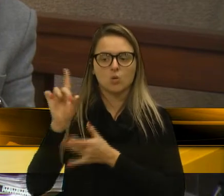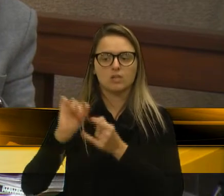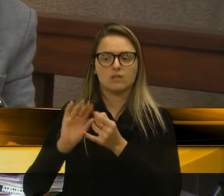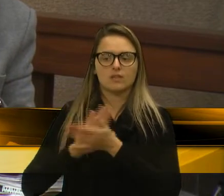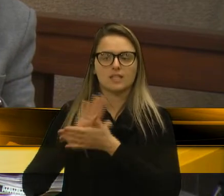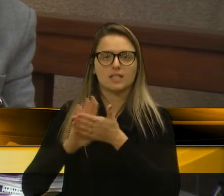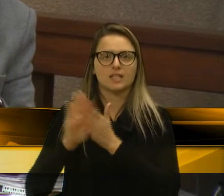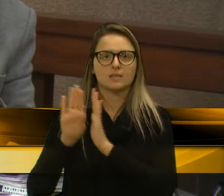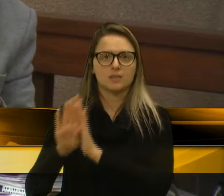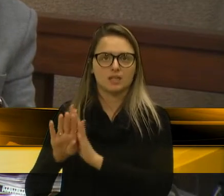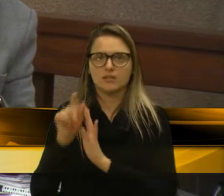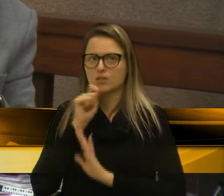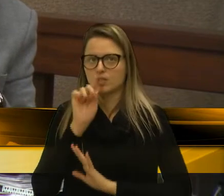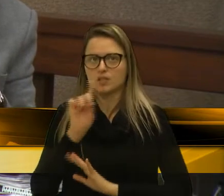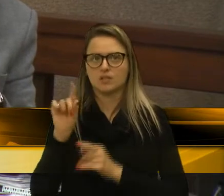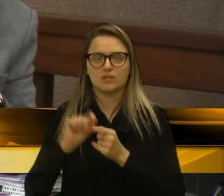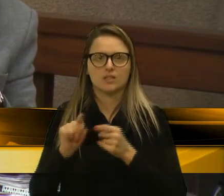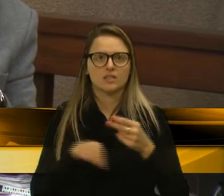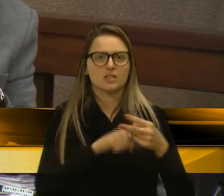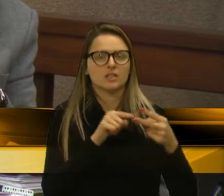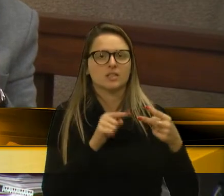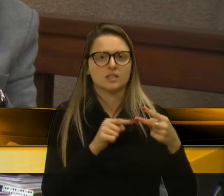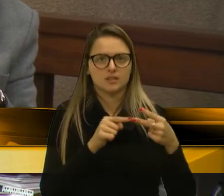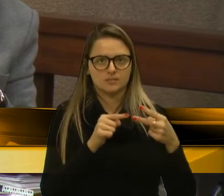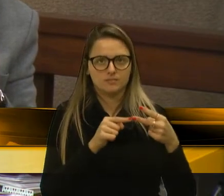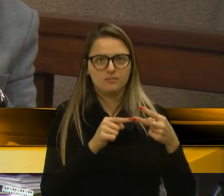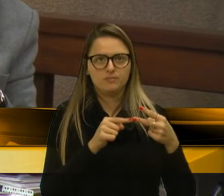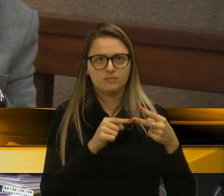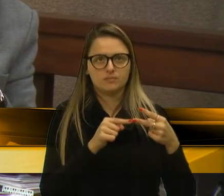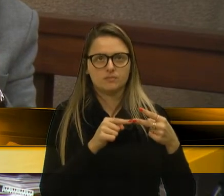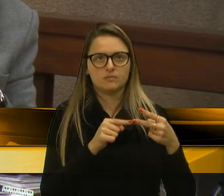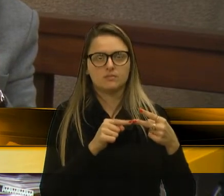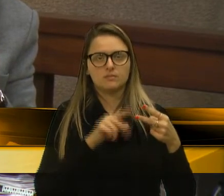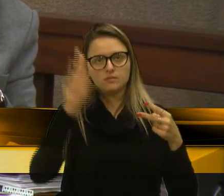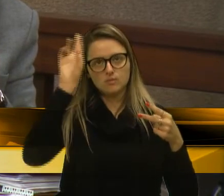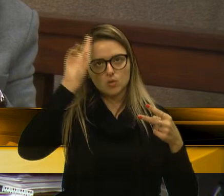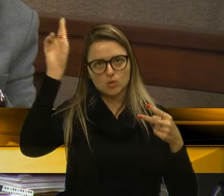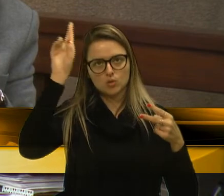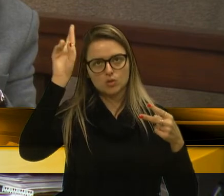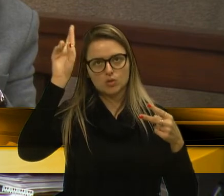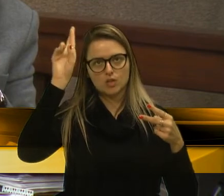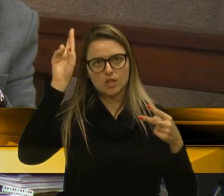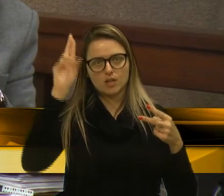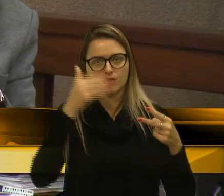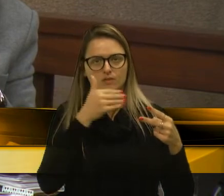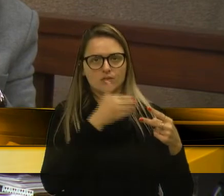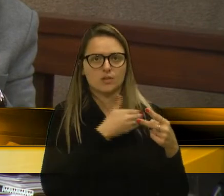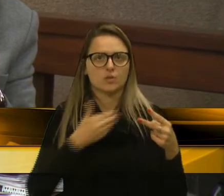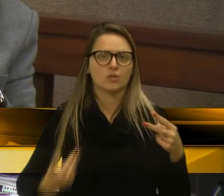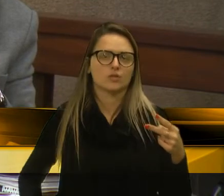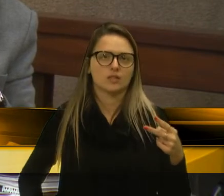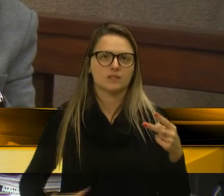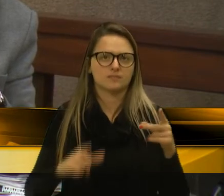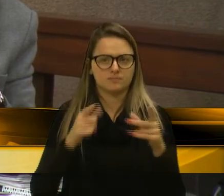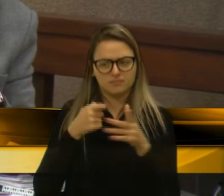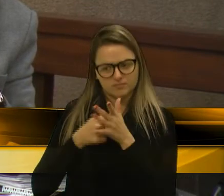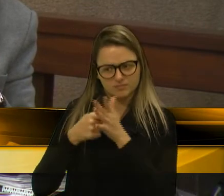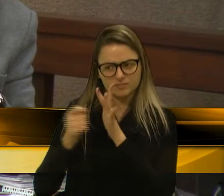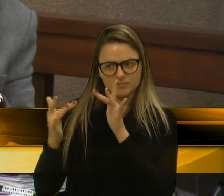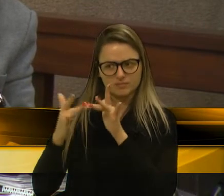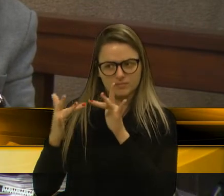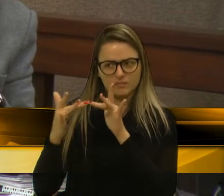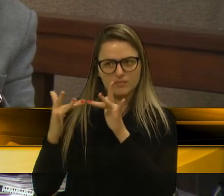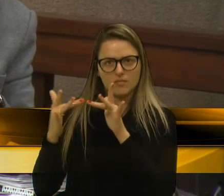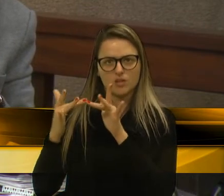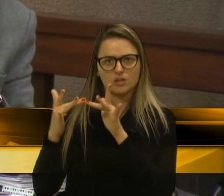não foram atendidos. Essa palavra Segundo, o chefe de gabinete ou o governo tentou alguma aproximação com a associação